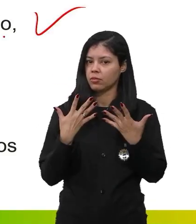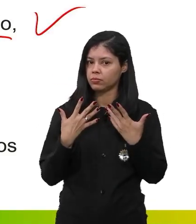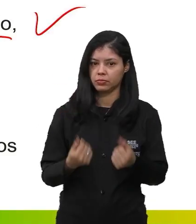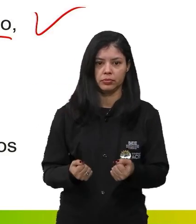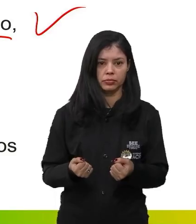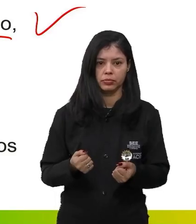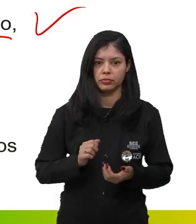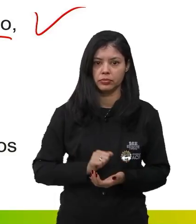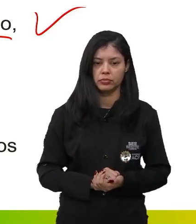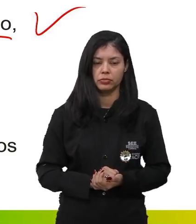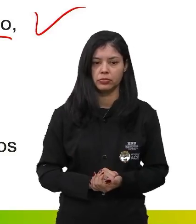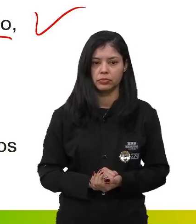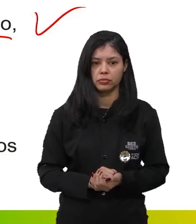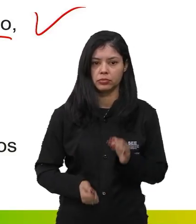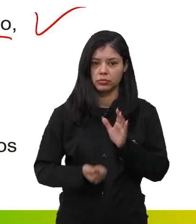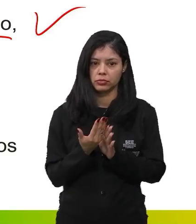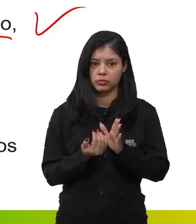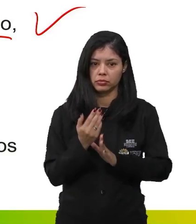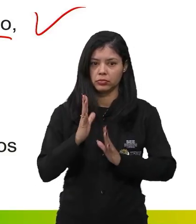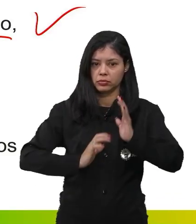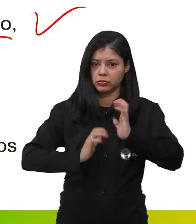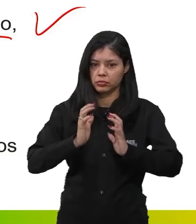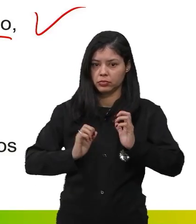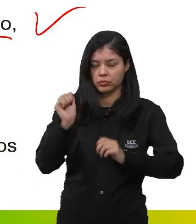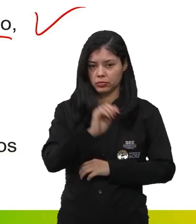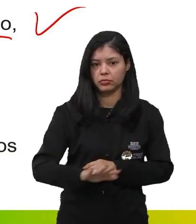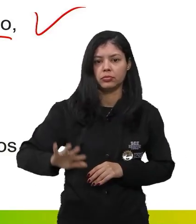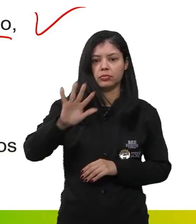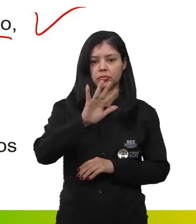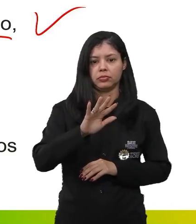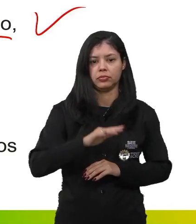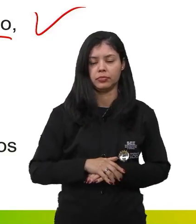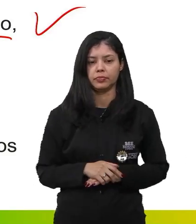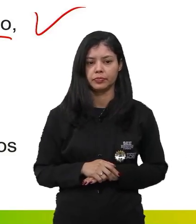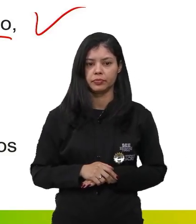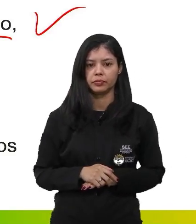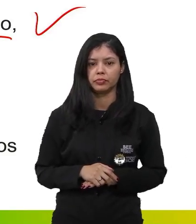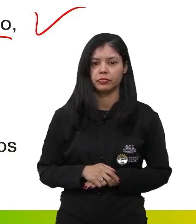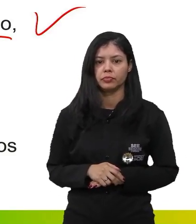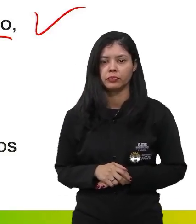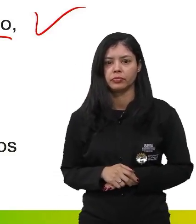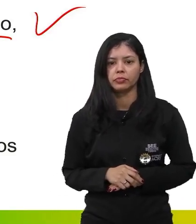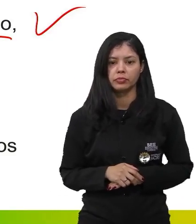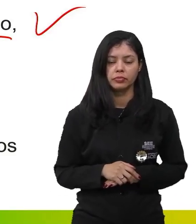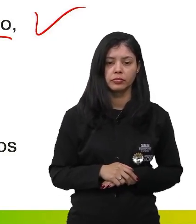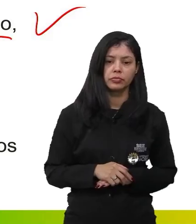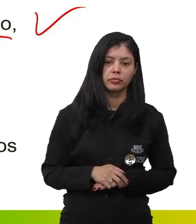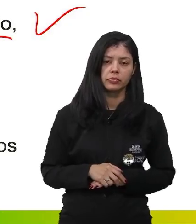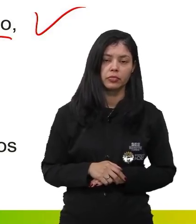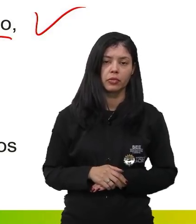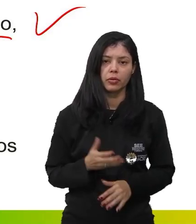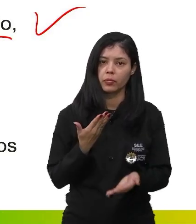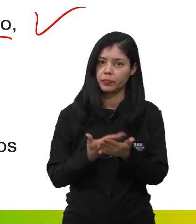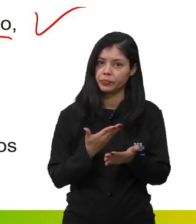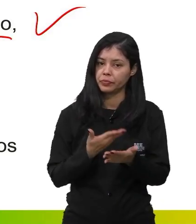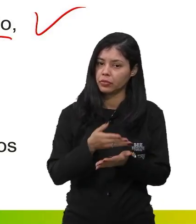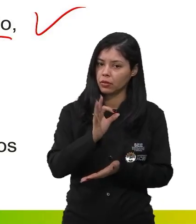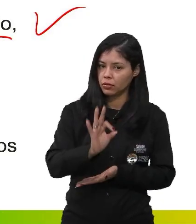o tratado, gerando futuros conflitos internacionais. Você deve ter estudado, com